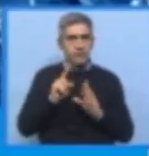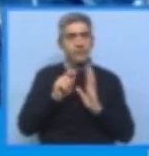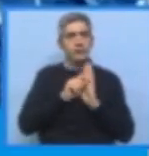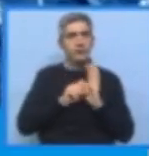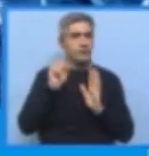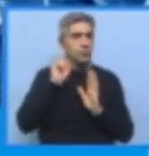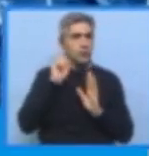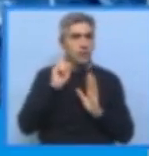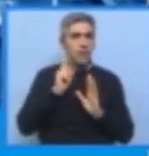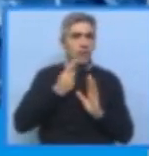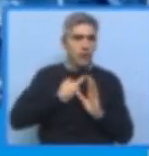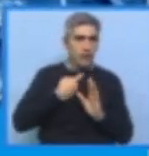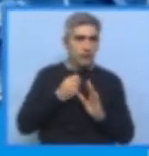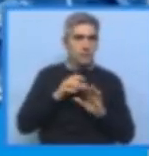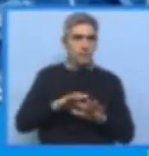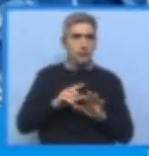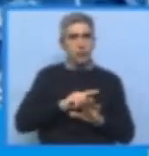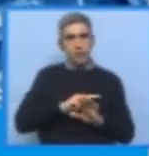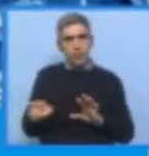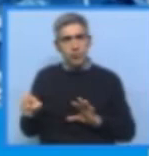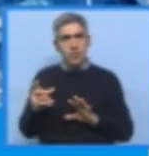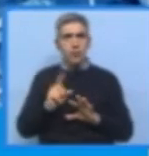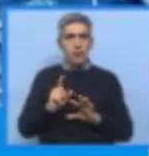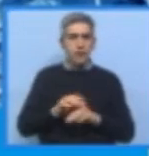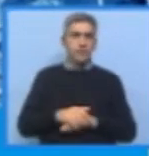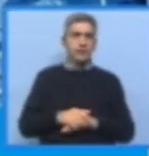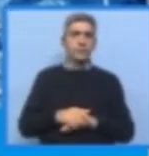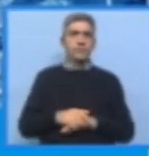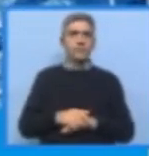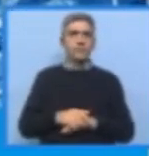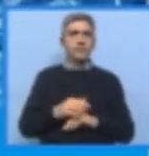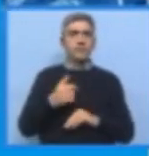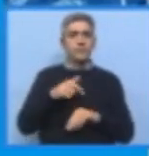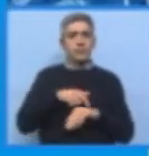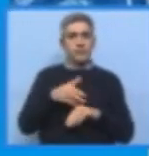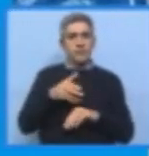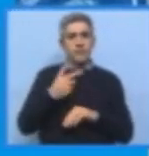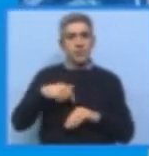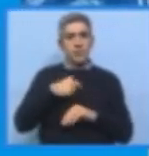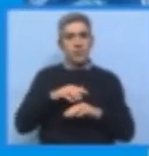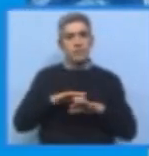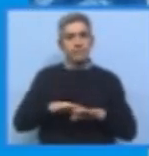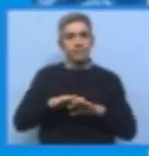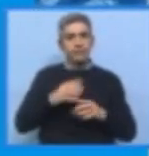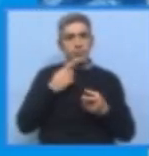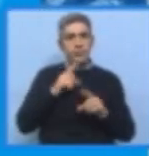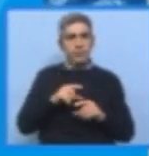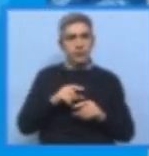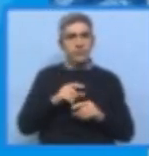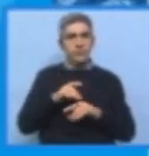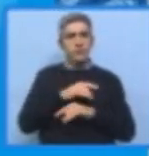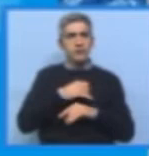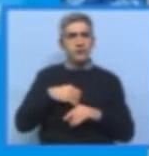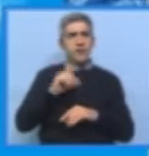éticas importantes, se devemos reanimar os doentes todos ou não. Eu creio que estamos numa fase em que reanimamos. Repare que a medicina é cada vez